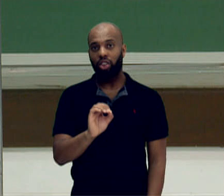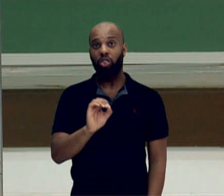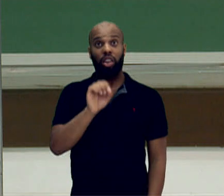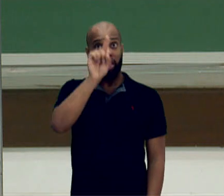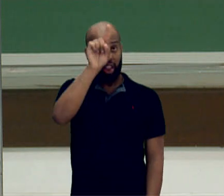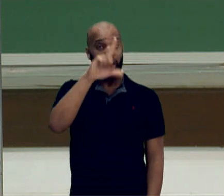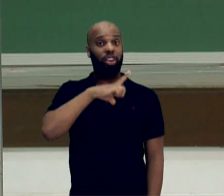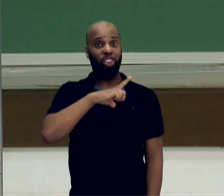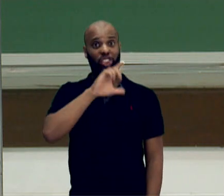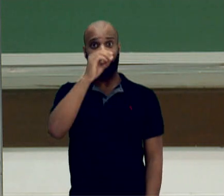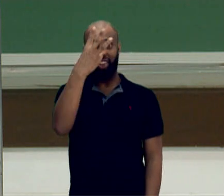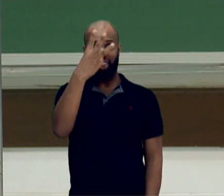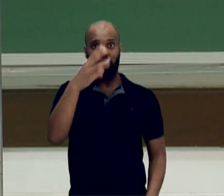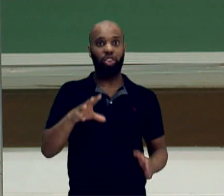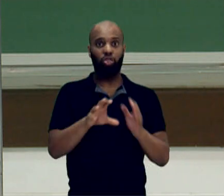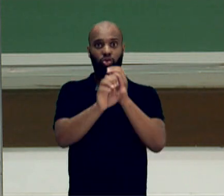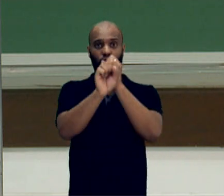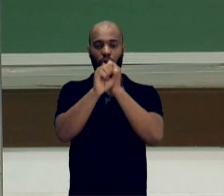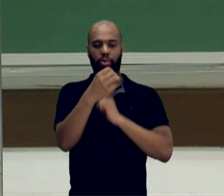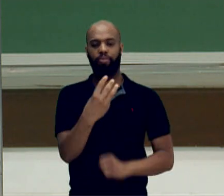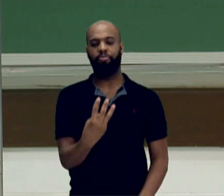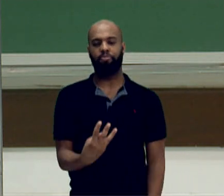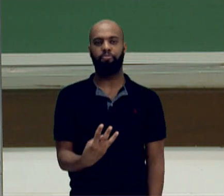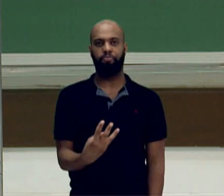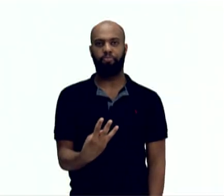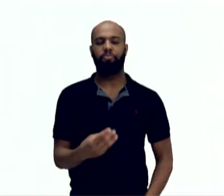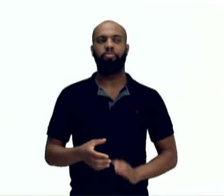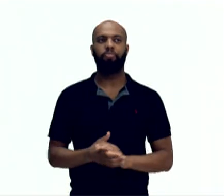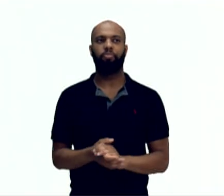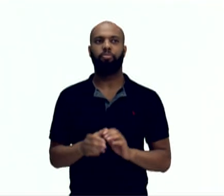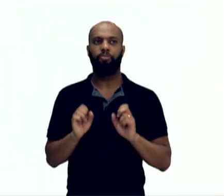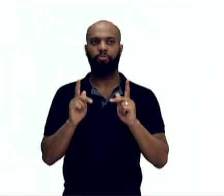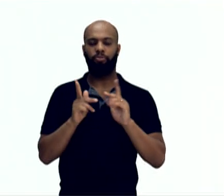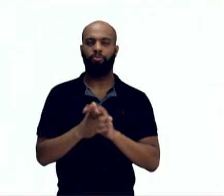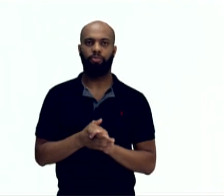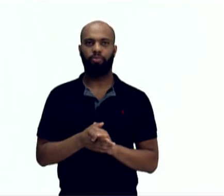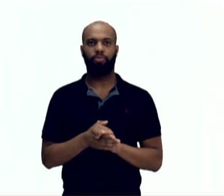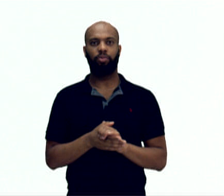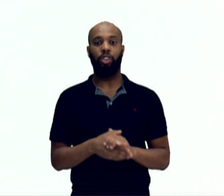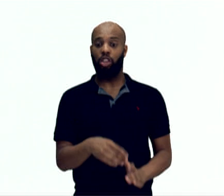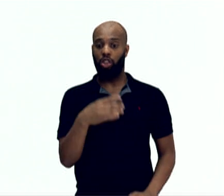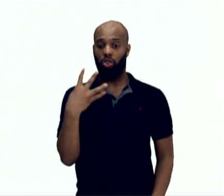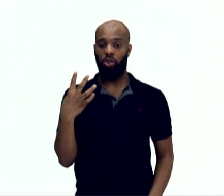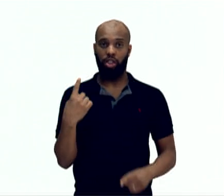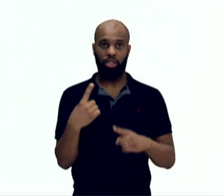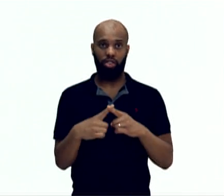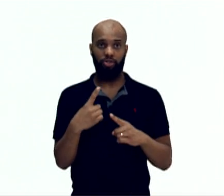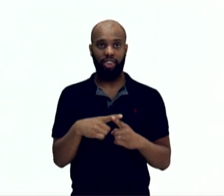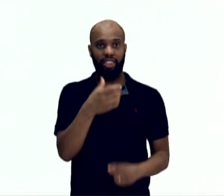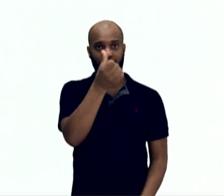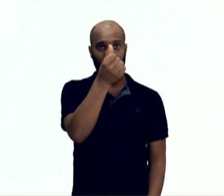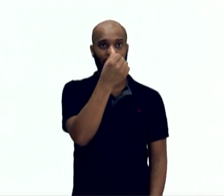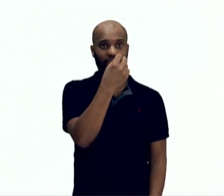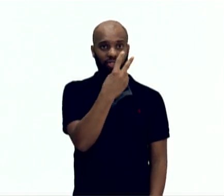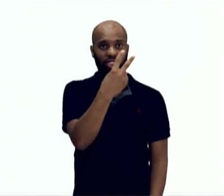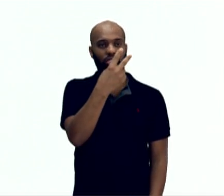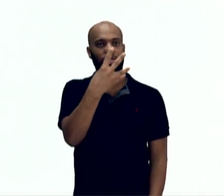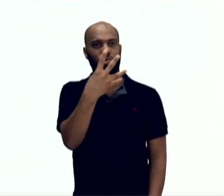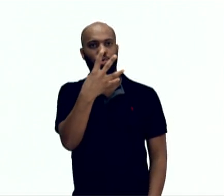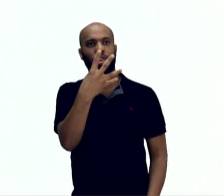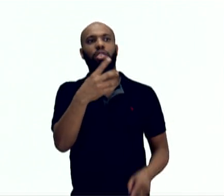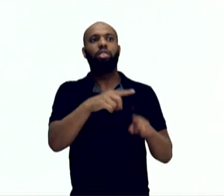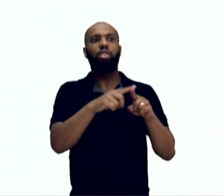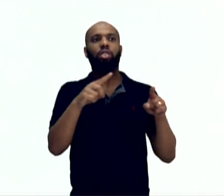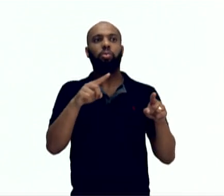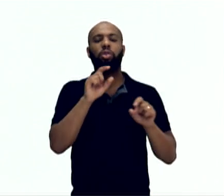já estavam ali, vai se transformar em 3, ok? 4 vezes 6, 24. Ah, mas